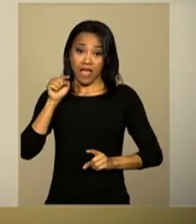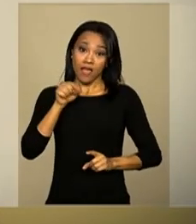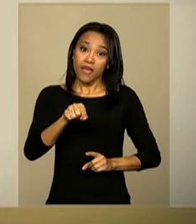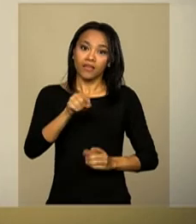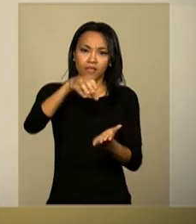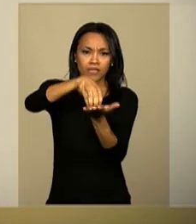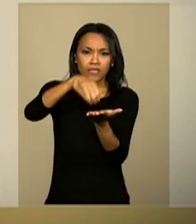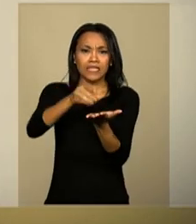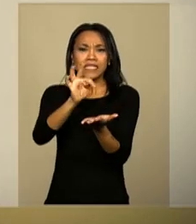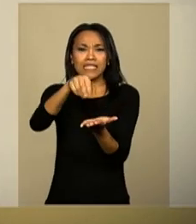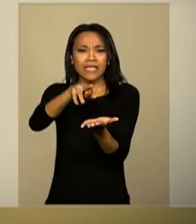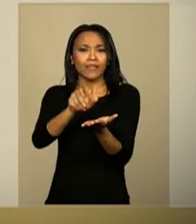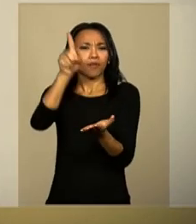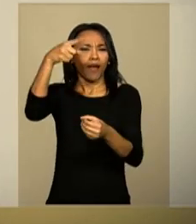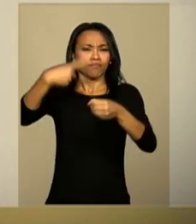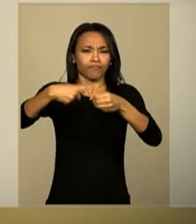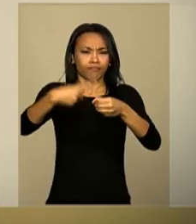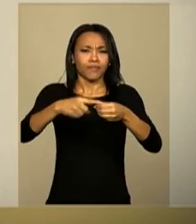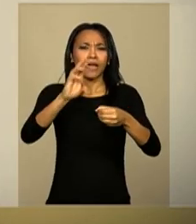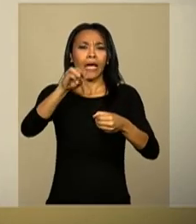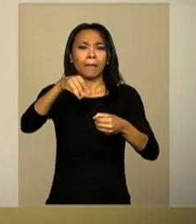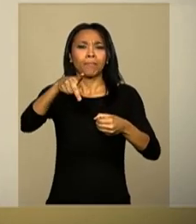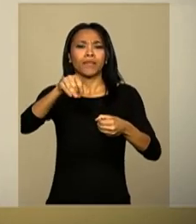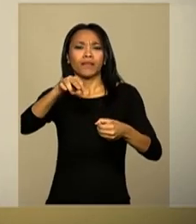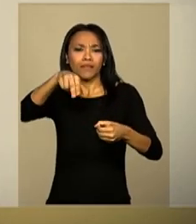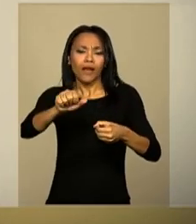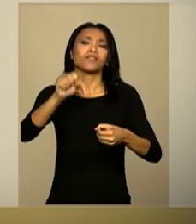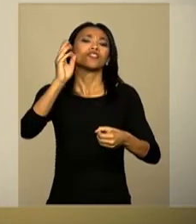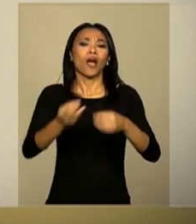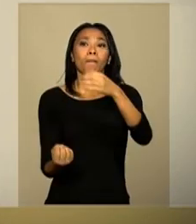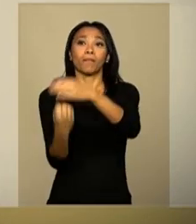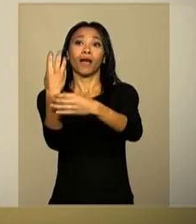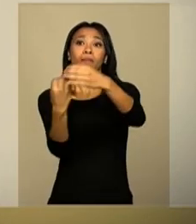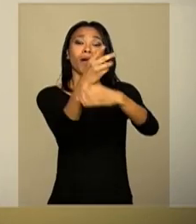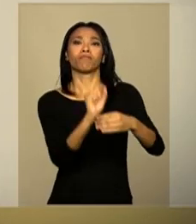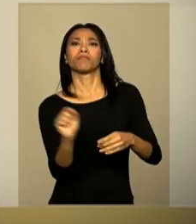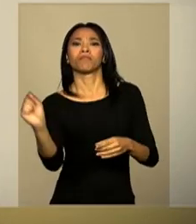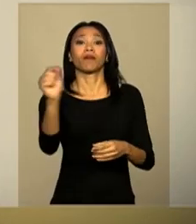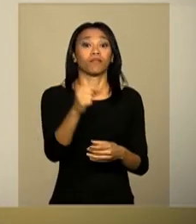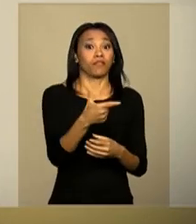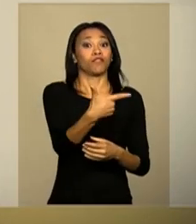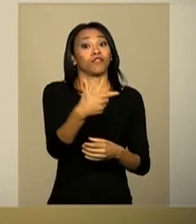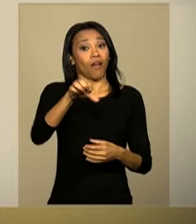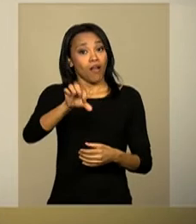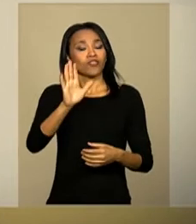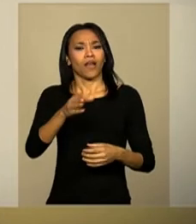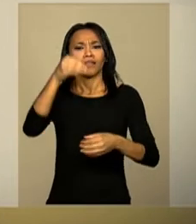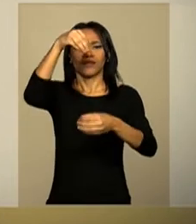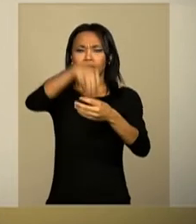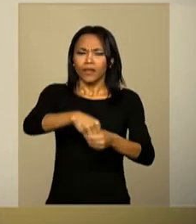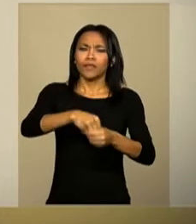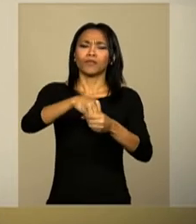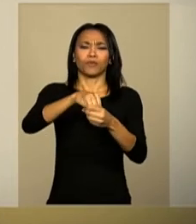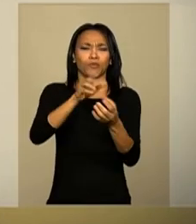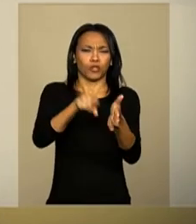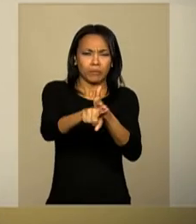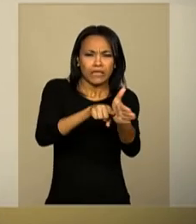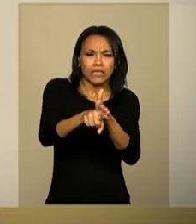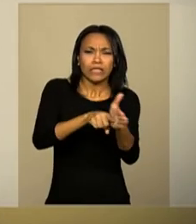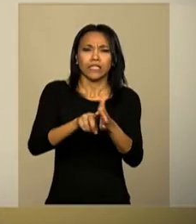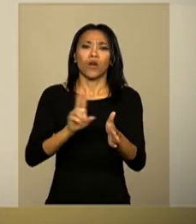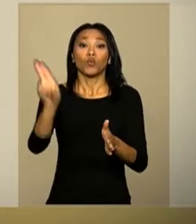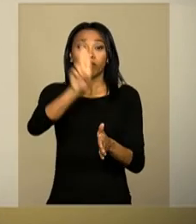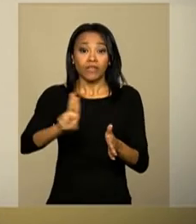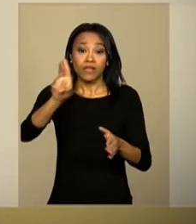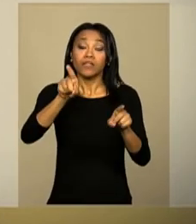desse Grande centro lá em Campinas Marcos nós já criamos outros 29 núcleos de pesquisa em universidades e institutos